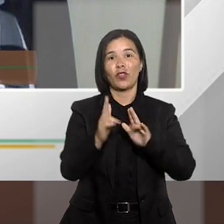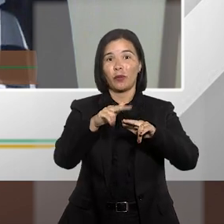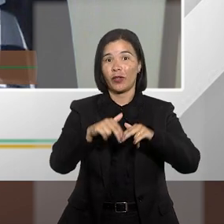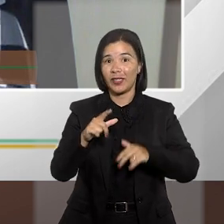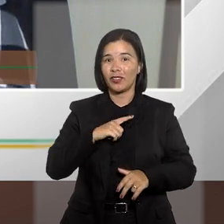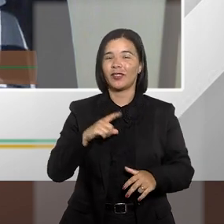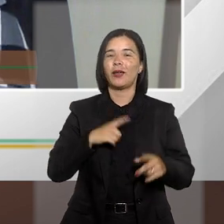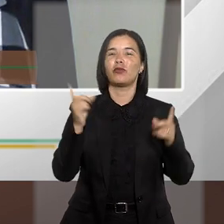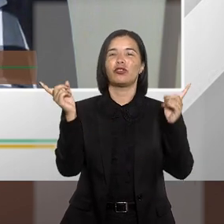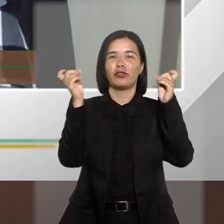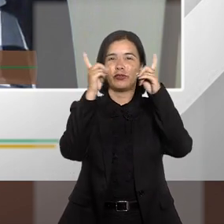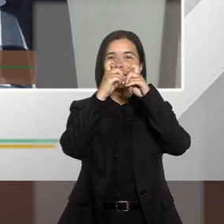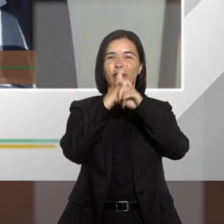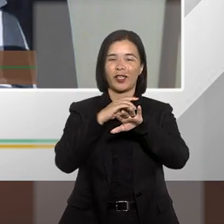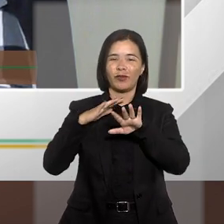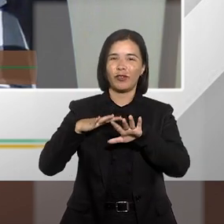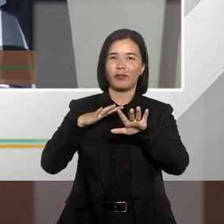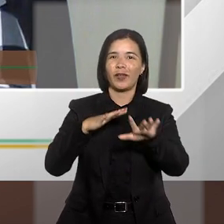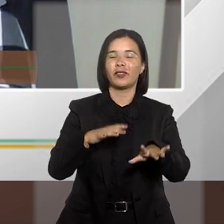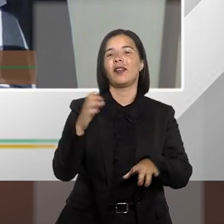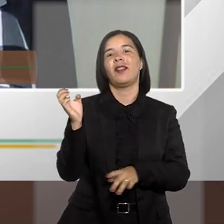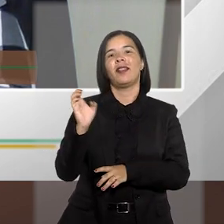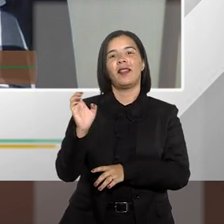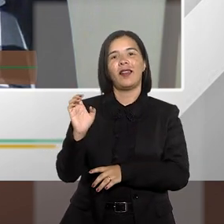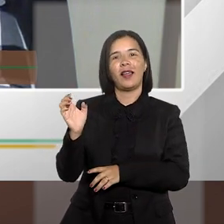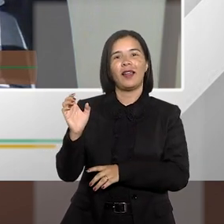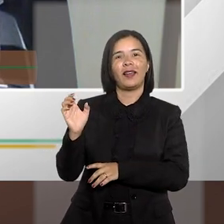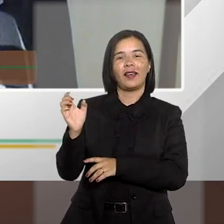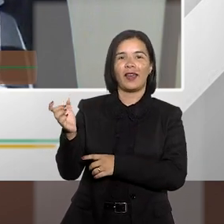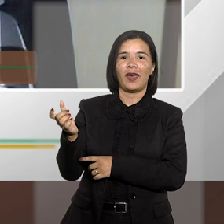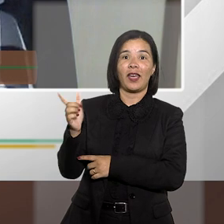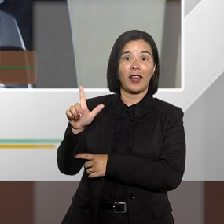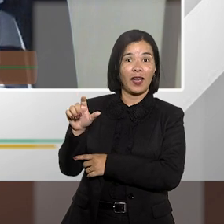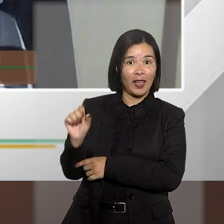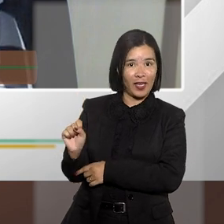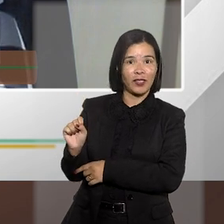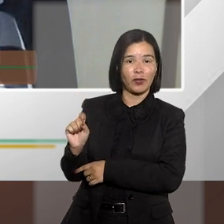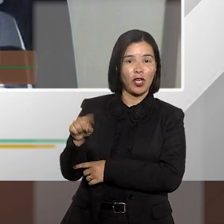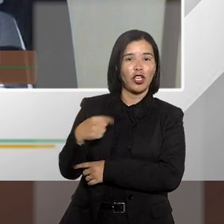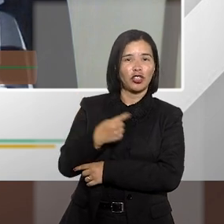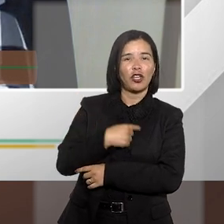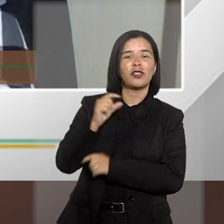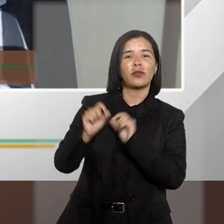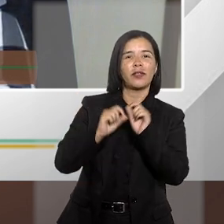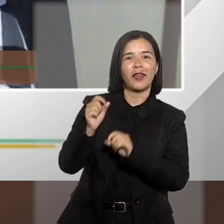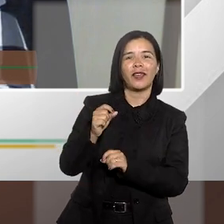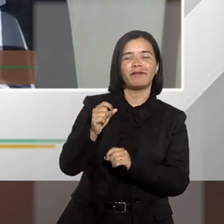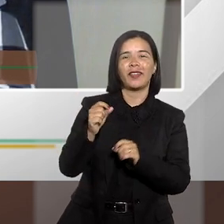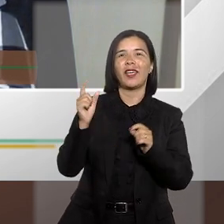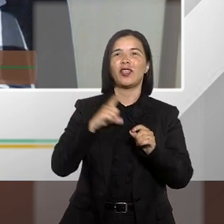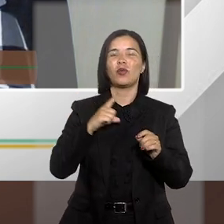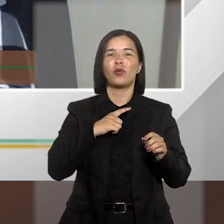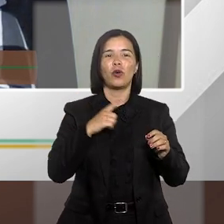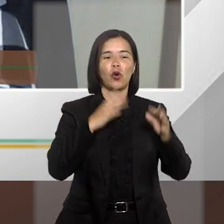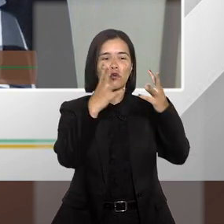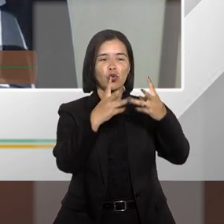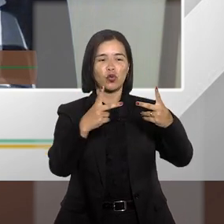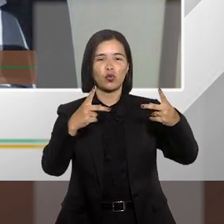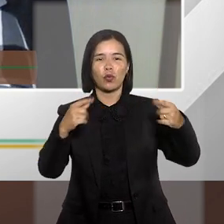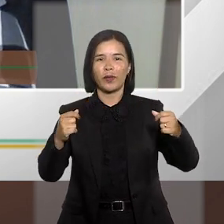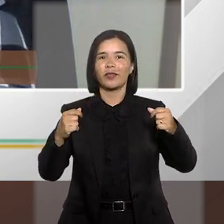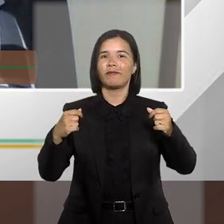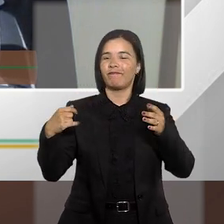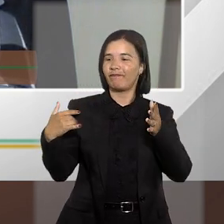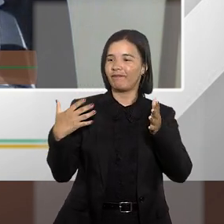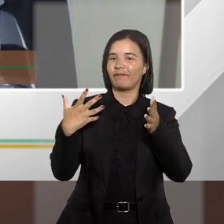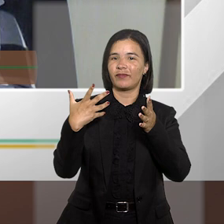absorver o movimento lésbico, tem muita dificuldade de absorver esse tema, porque a gente entende que é um apagamento nosso, e esse processo também, sabendo que